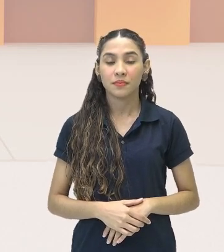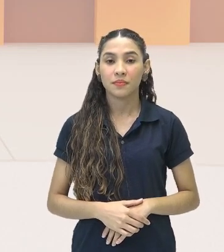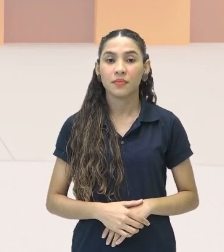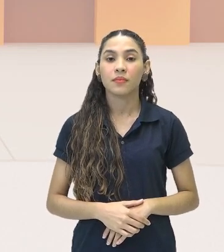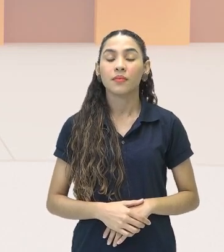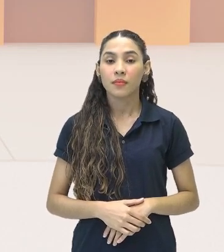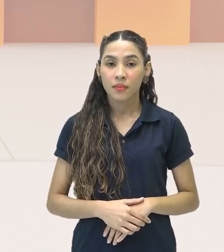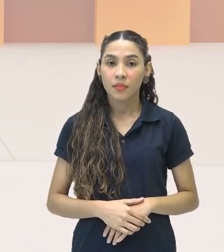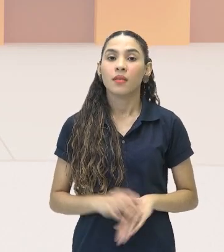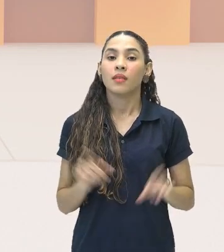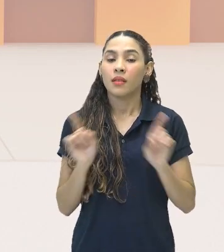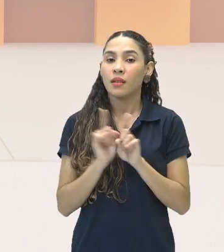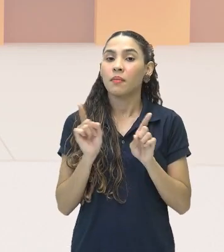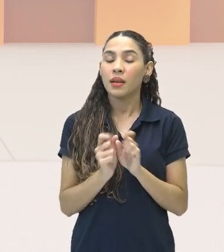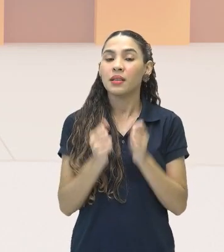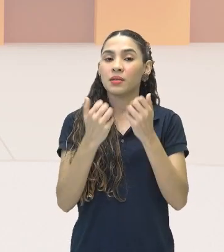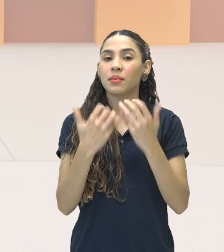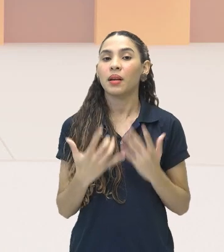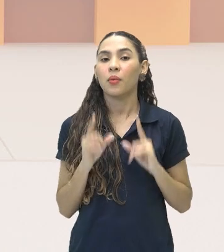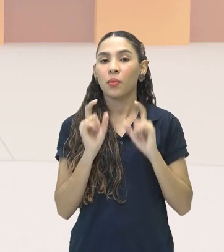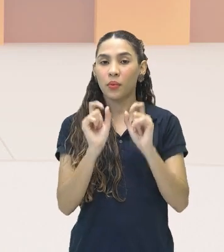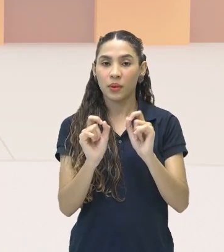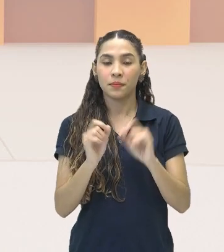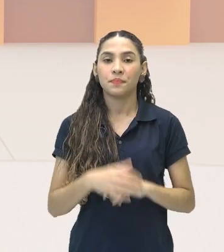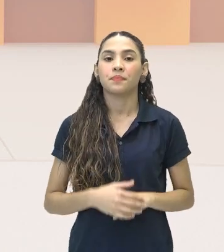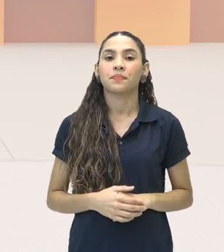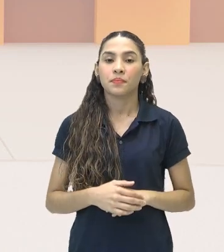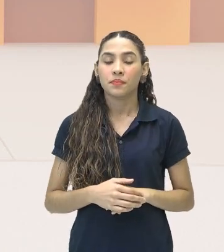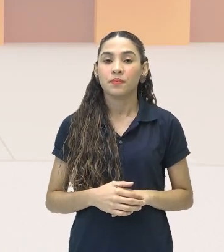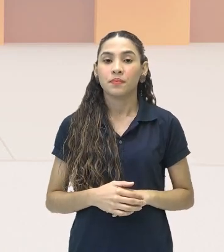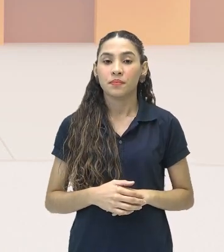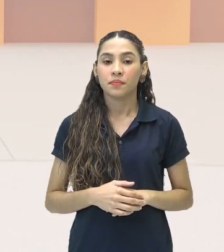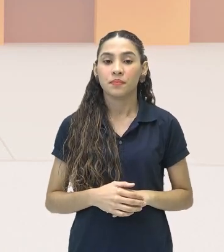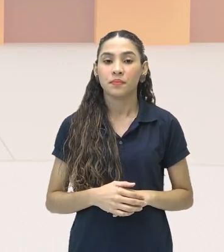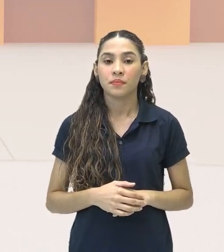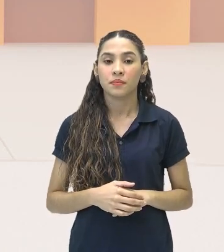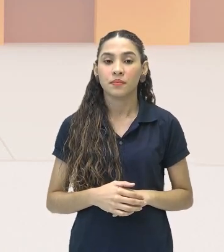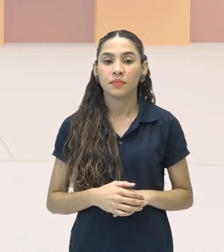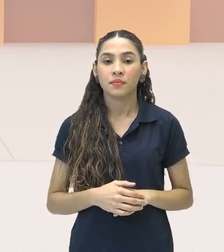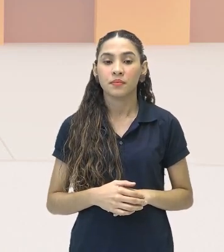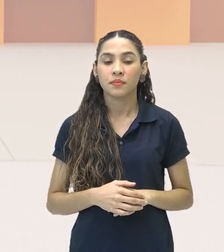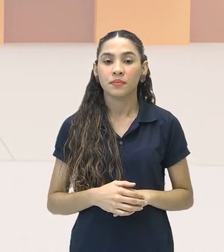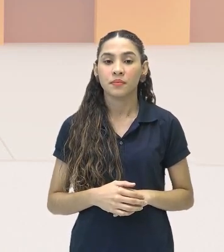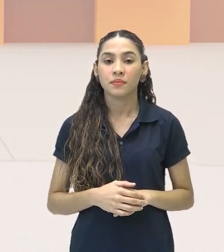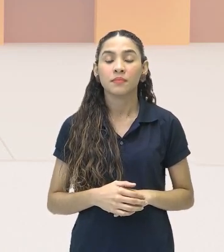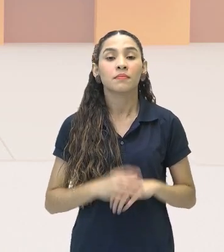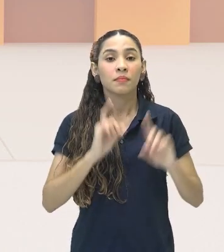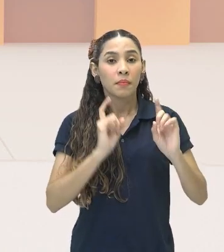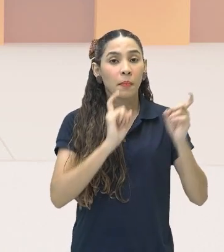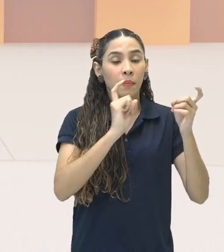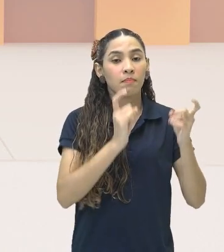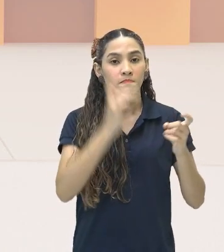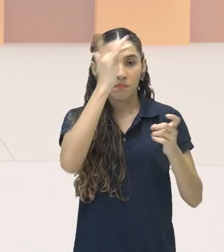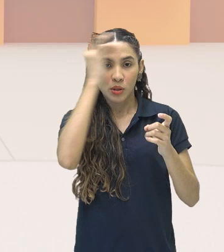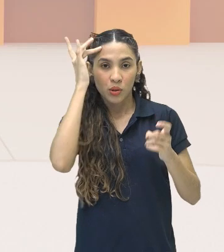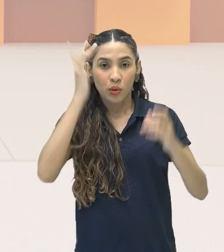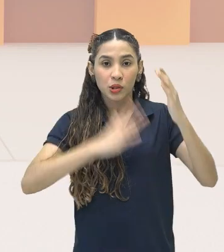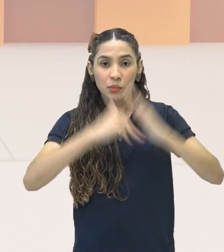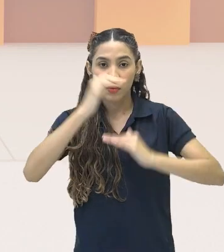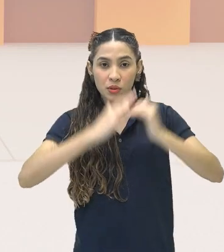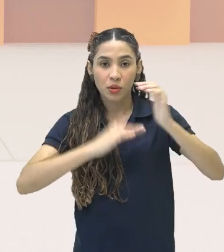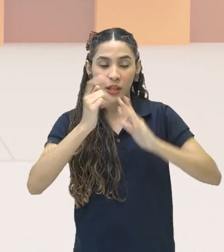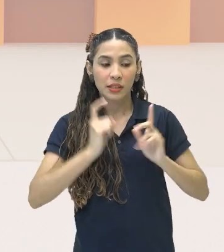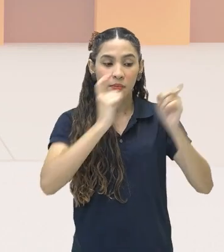nós podemos também falar da presença, né, de pescadores, carpinteiros